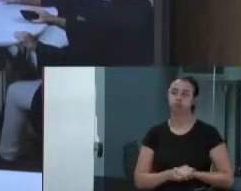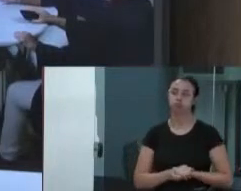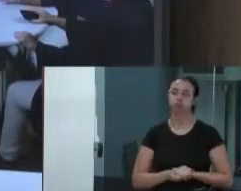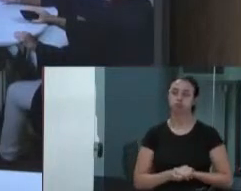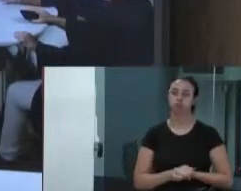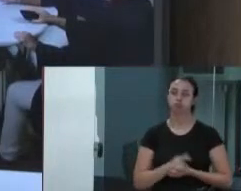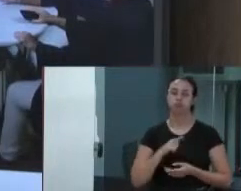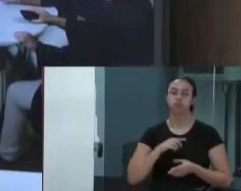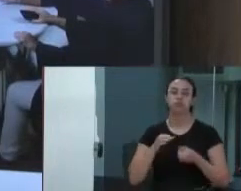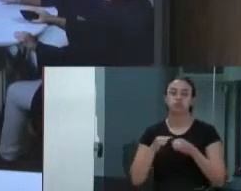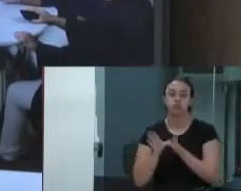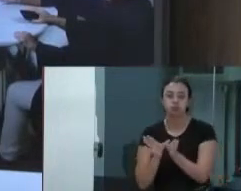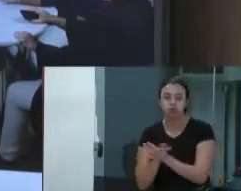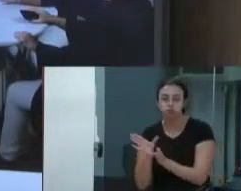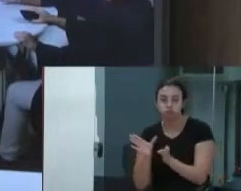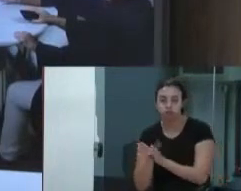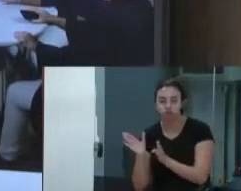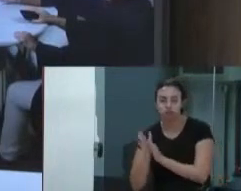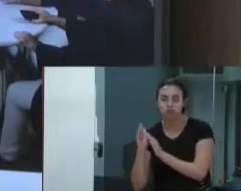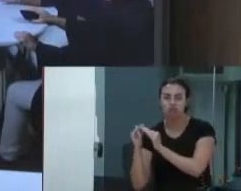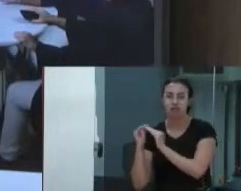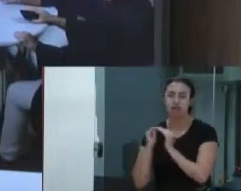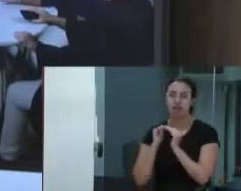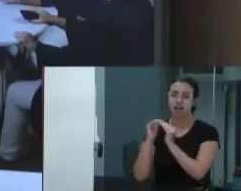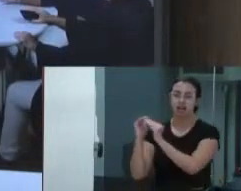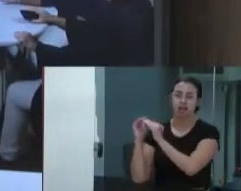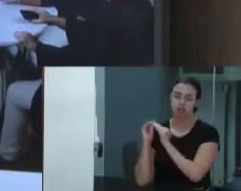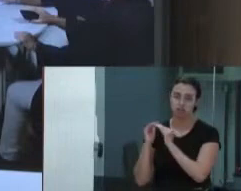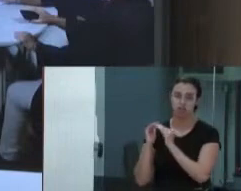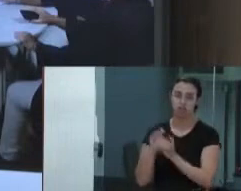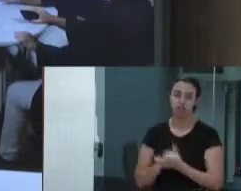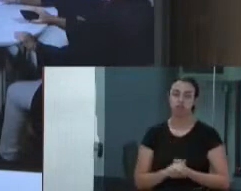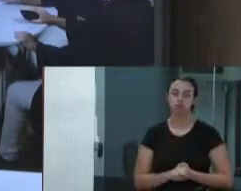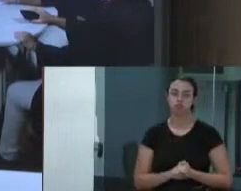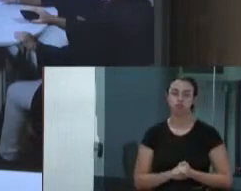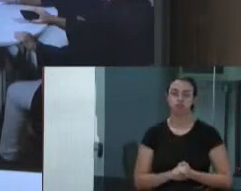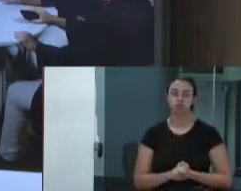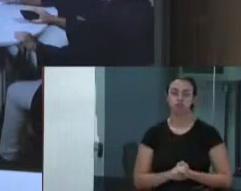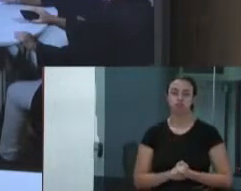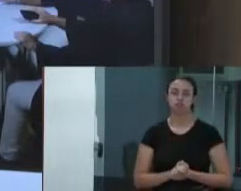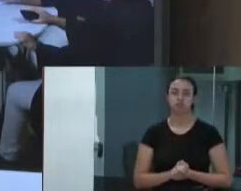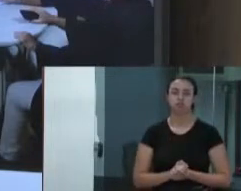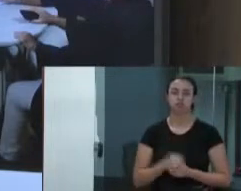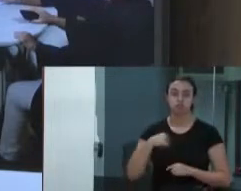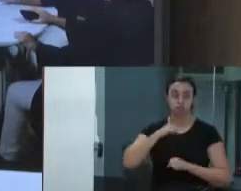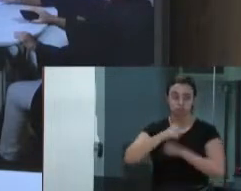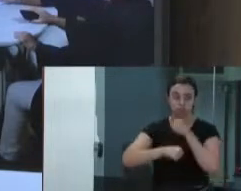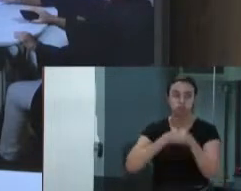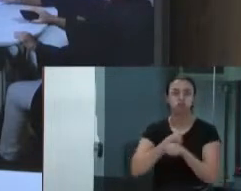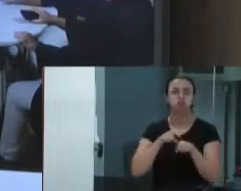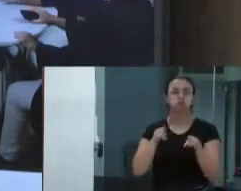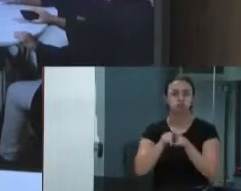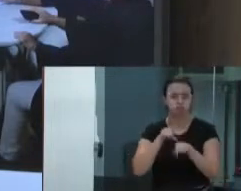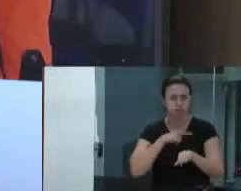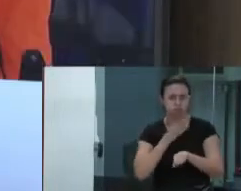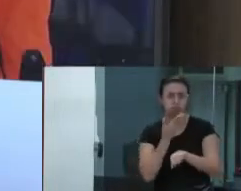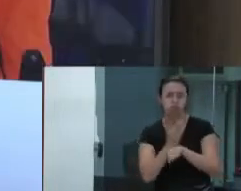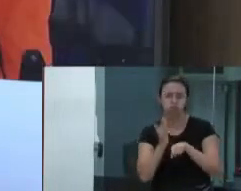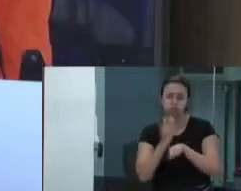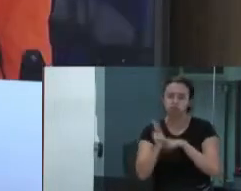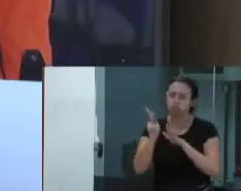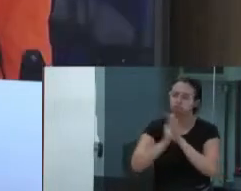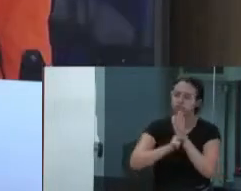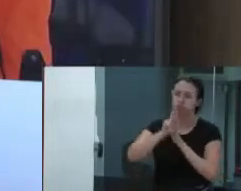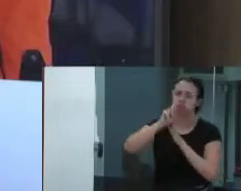Tivemos o Conselho Municipal de Habitação, né, que esse ano também foram várias as atividades que foram